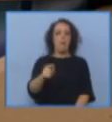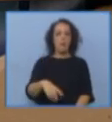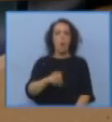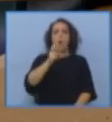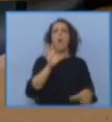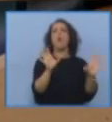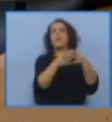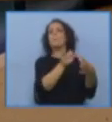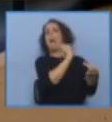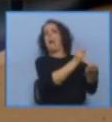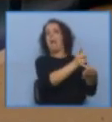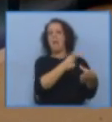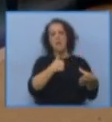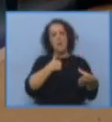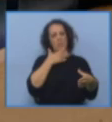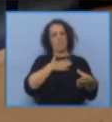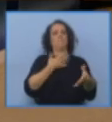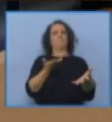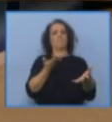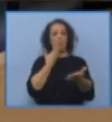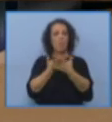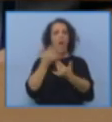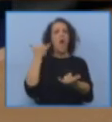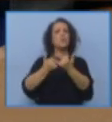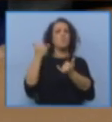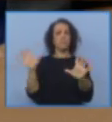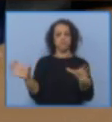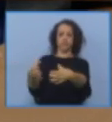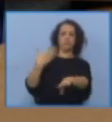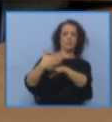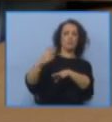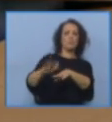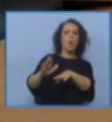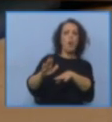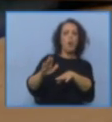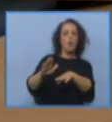grupo étnico qualquer, e isso leva muitas vezes à exclusão, à marginalização, sem